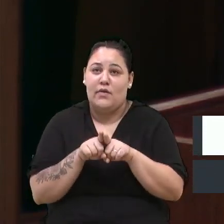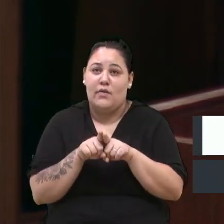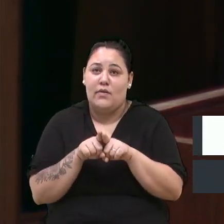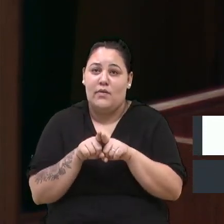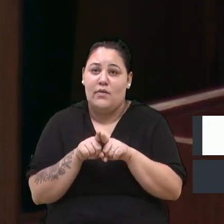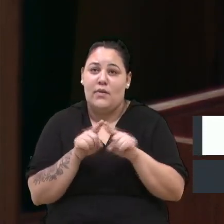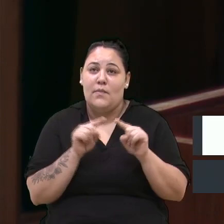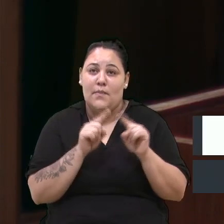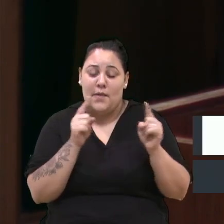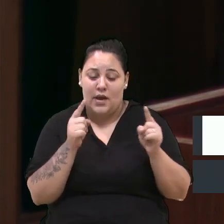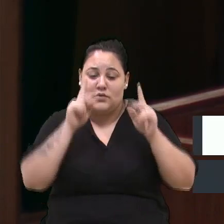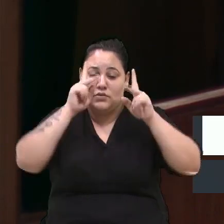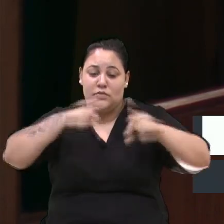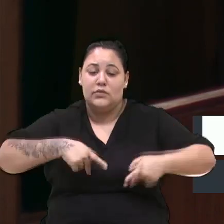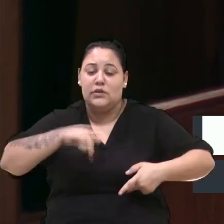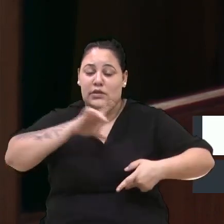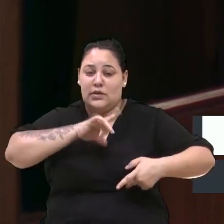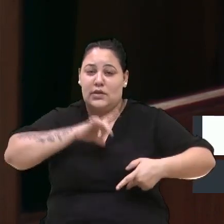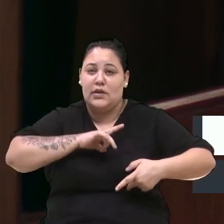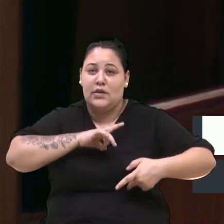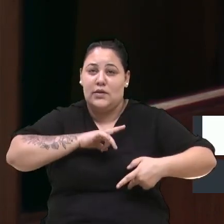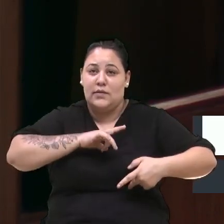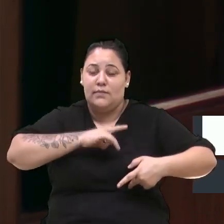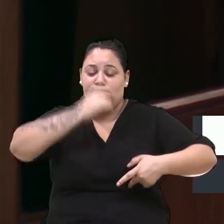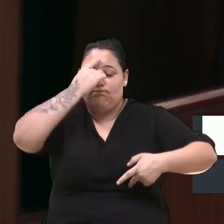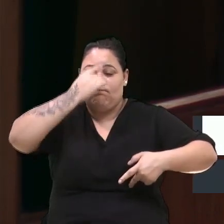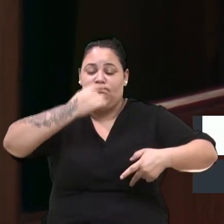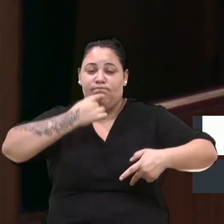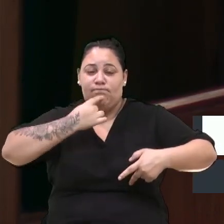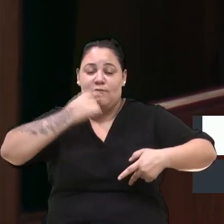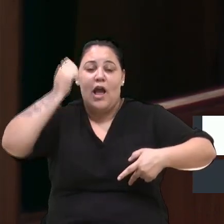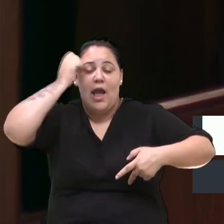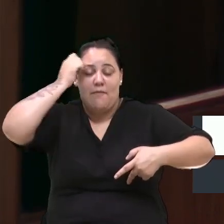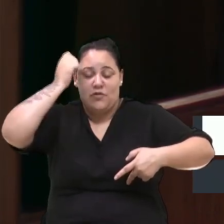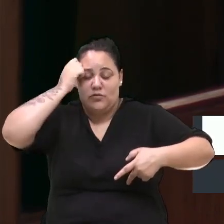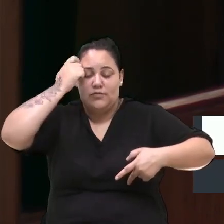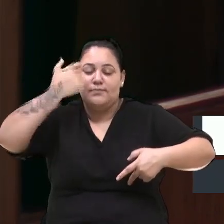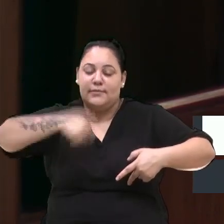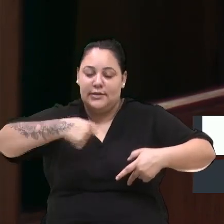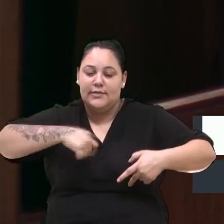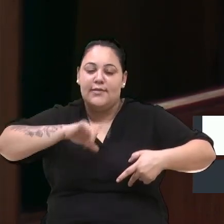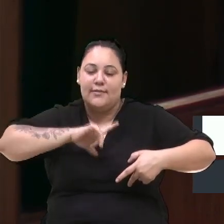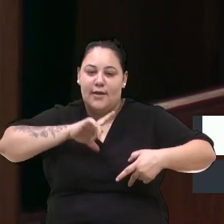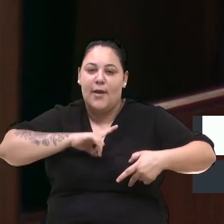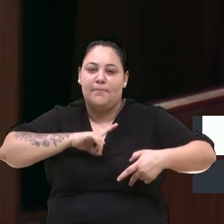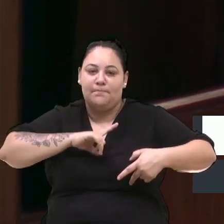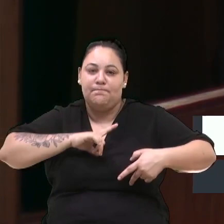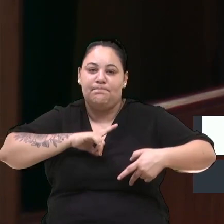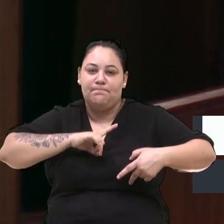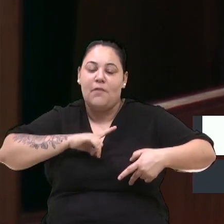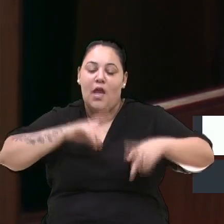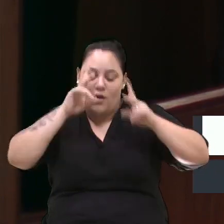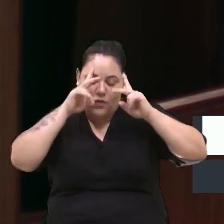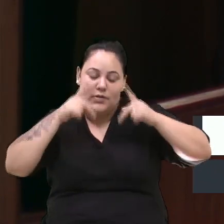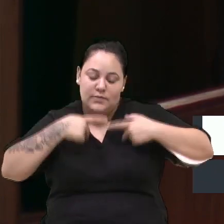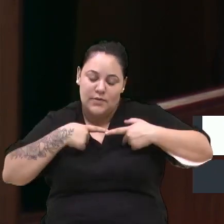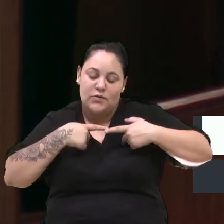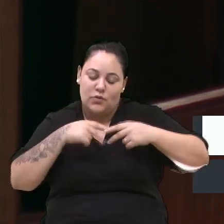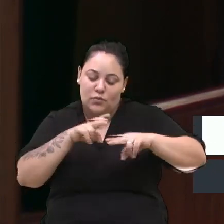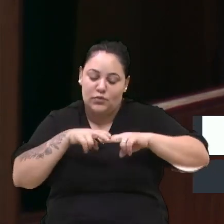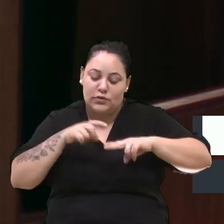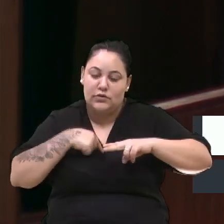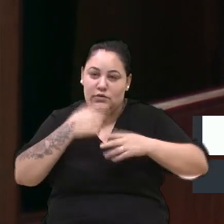mas um ser humano que tem dignidade de se arrepender, deve ser reconhecido. E por isso eu quero aqui agradecer ao